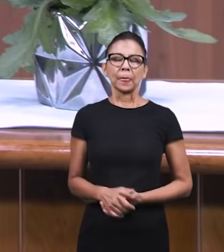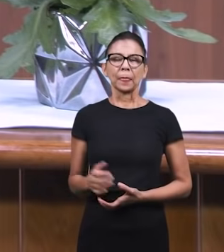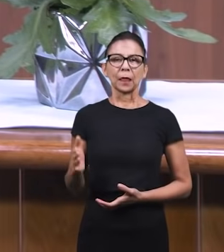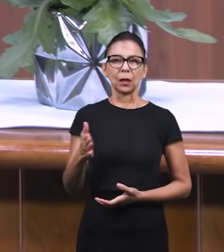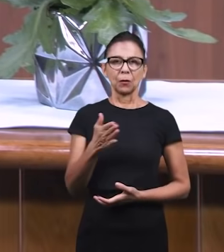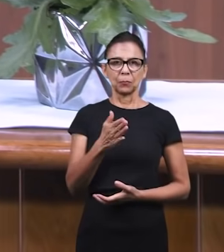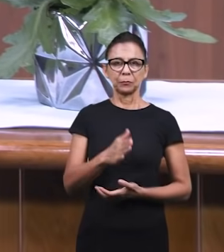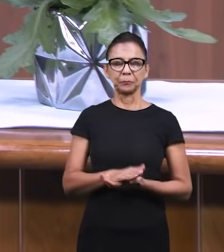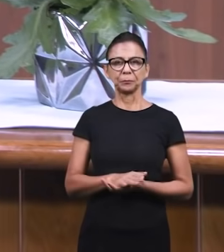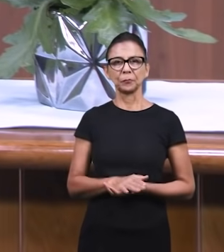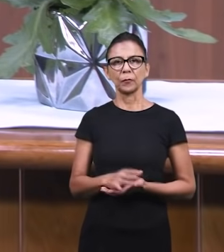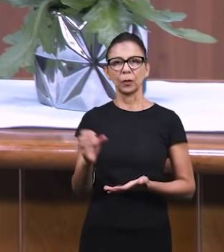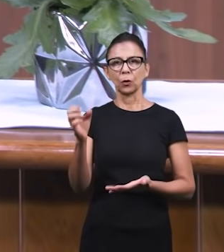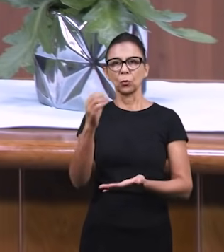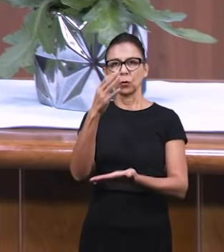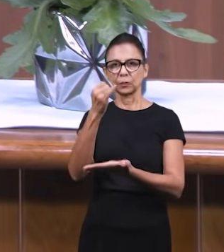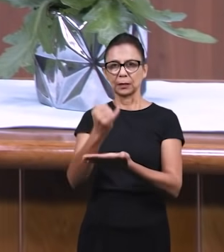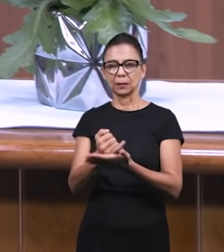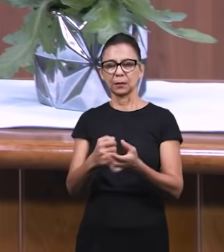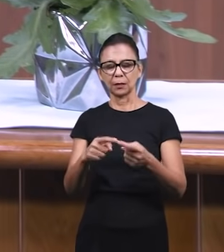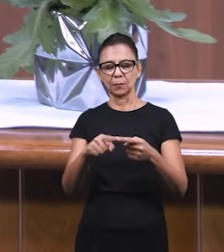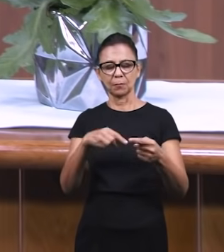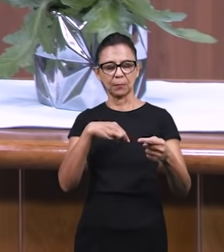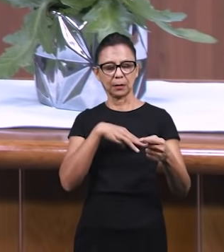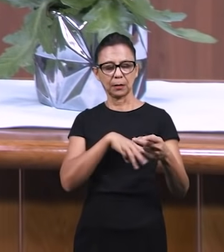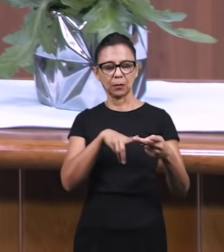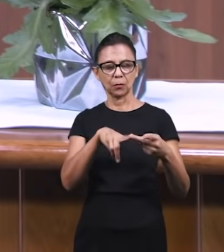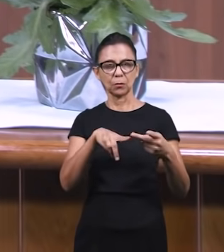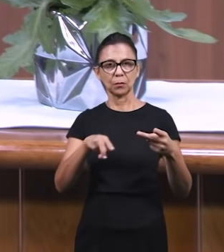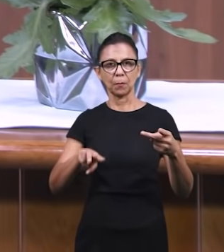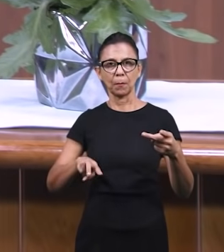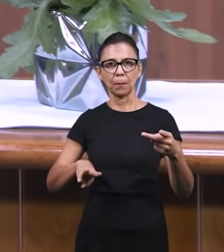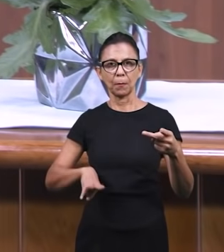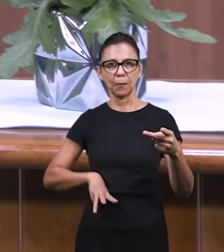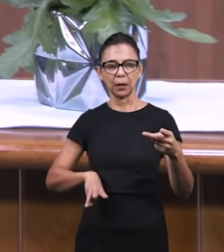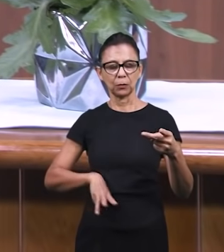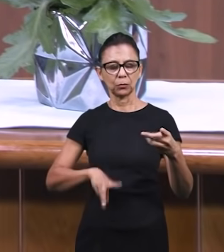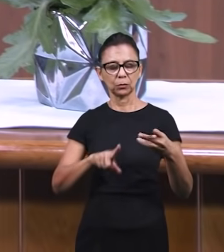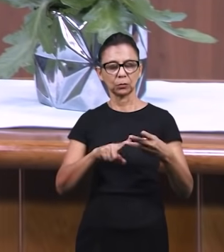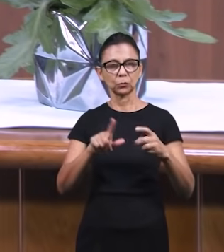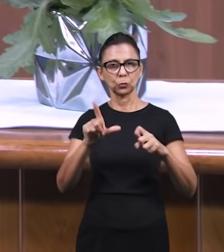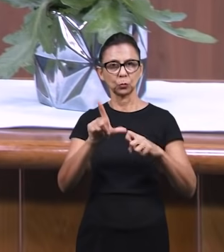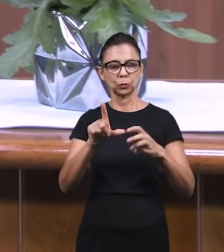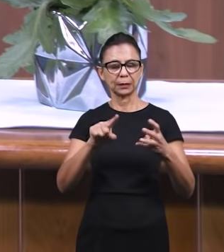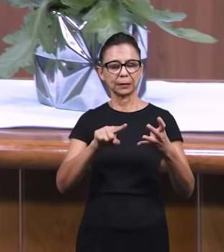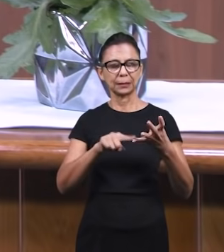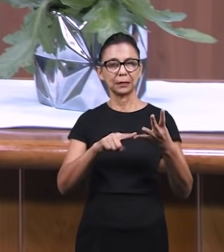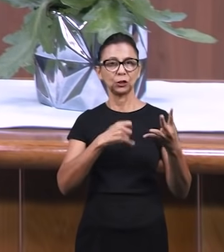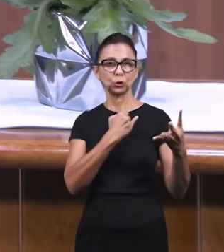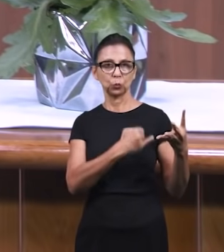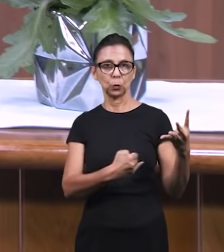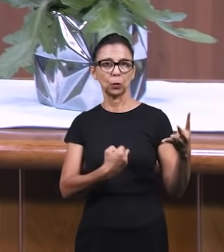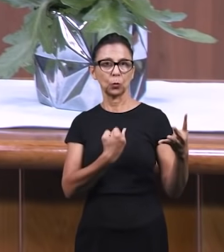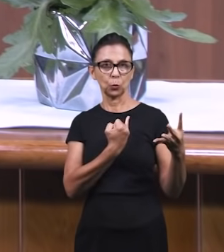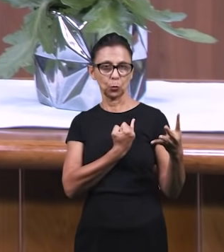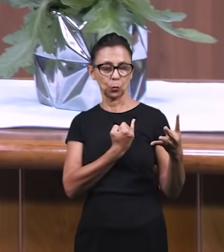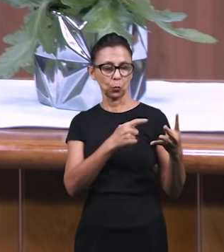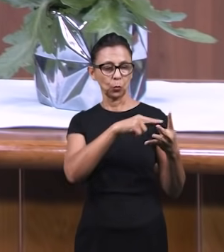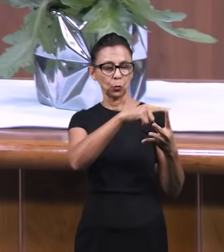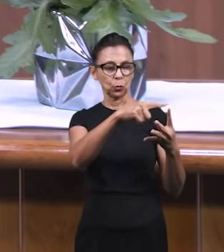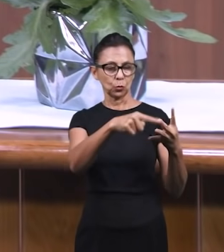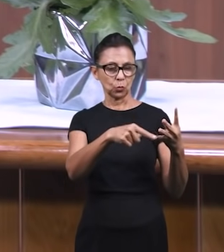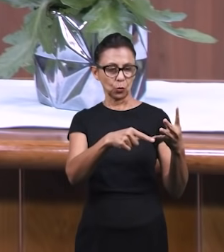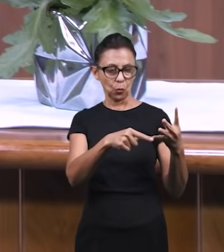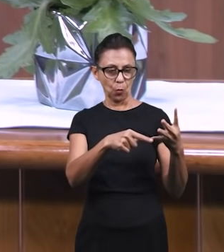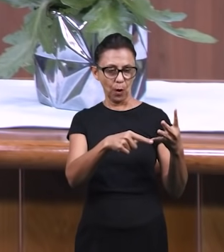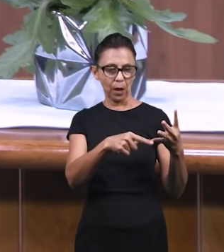evangelhos: Mateus, Marcos, Lucas e João. Os evangelhos existem para relatarem a